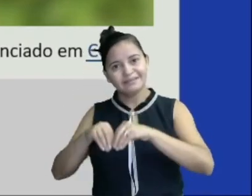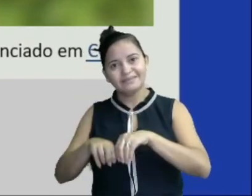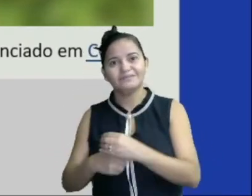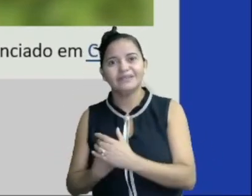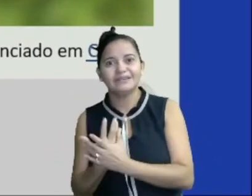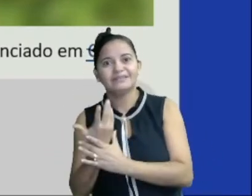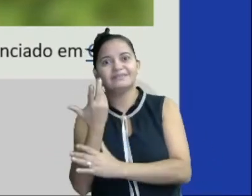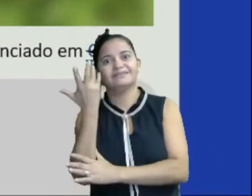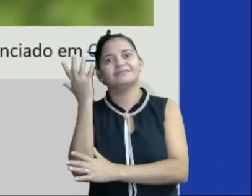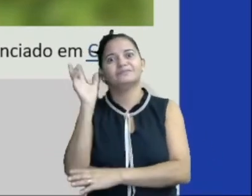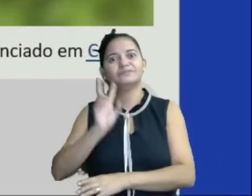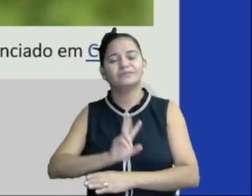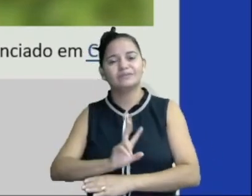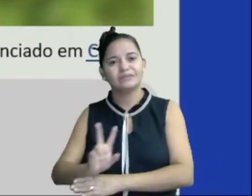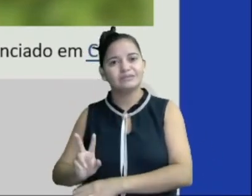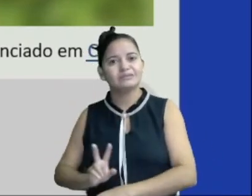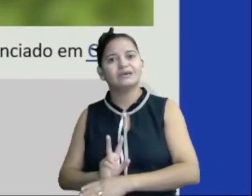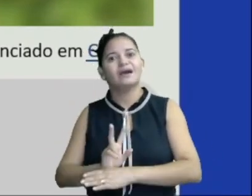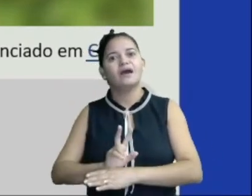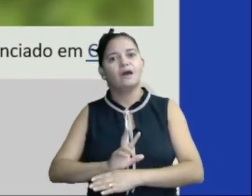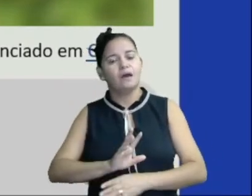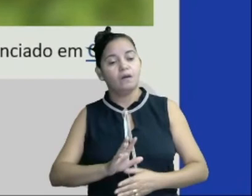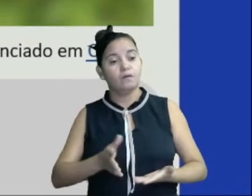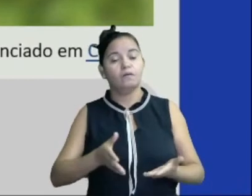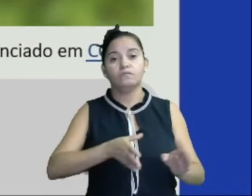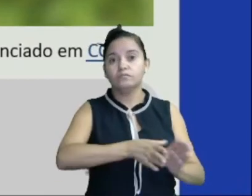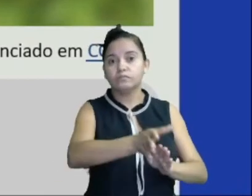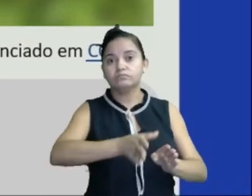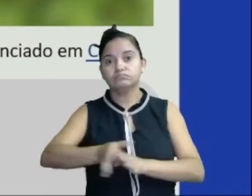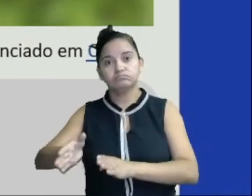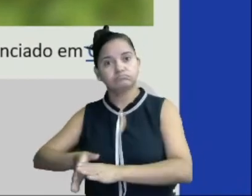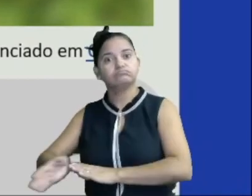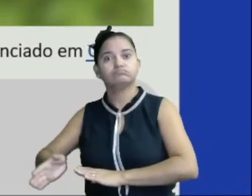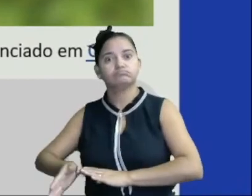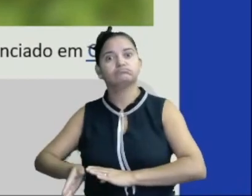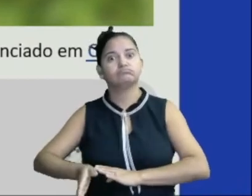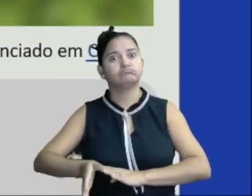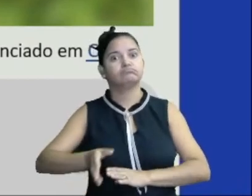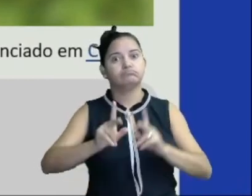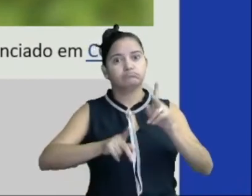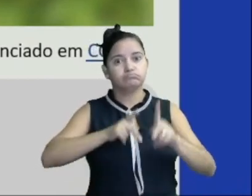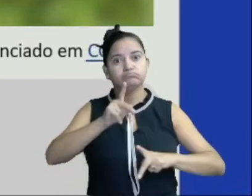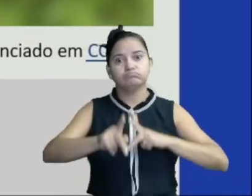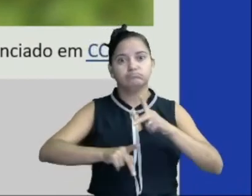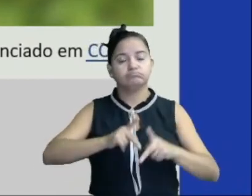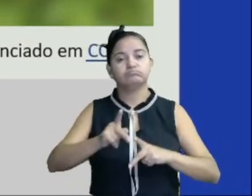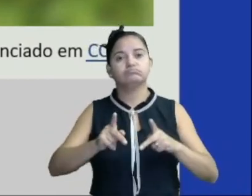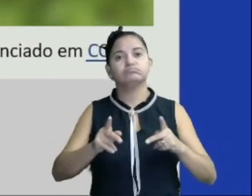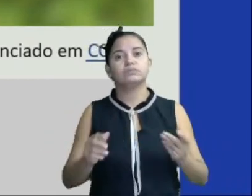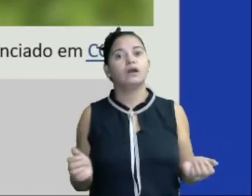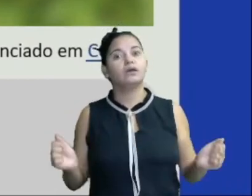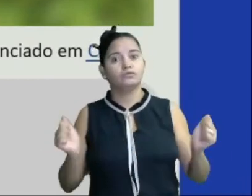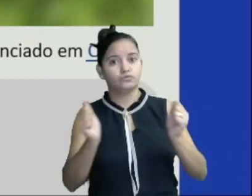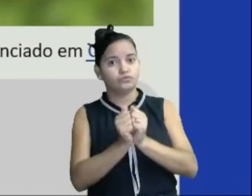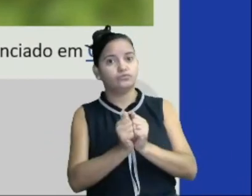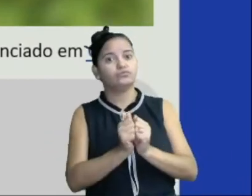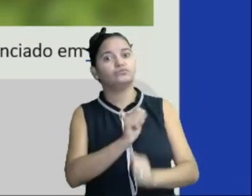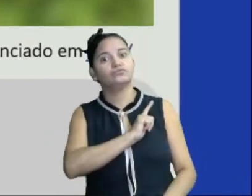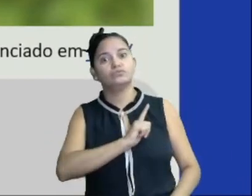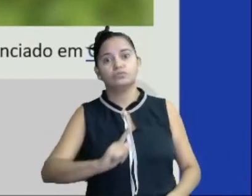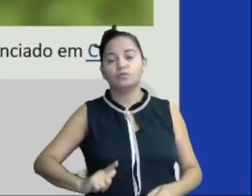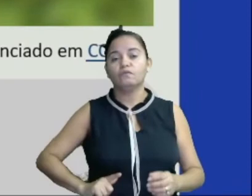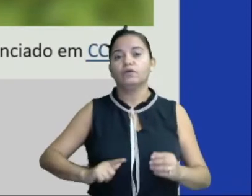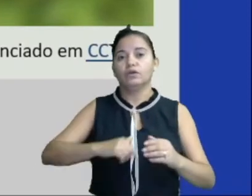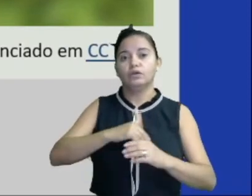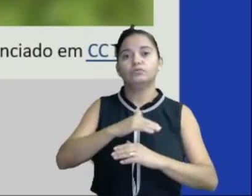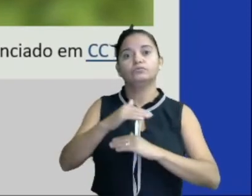impermeabilização do solo, conscientização da população e um trabalho em conjunto entre o poder público e a sociedade, tá